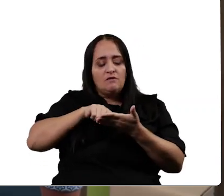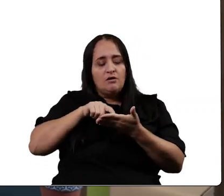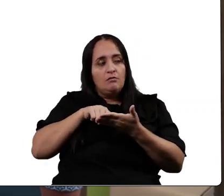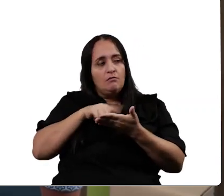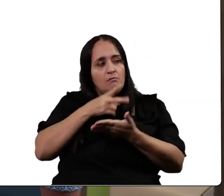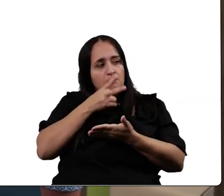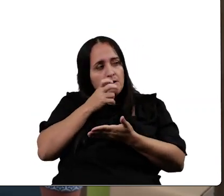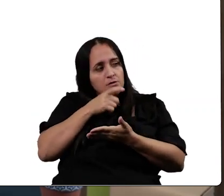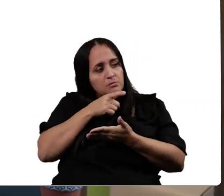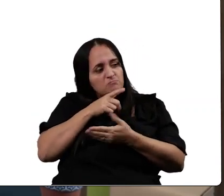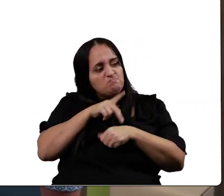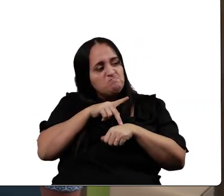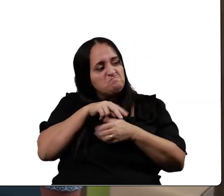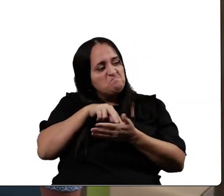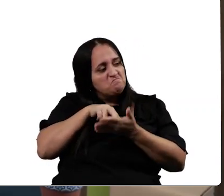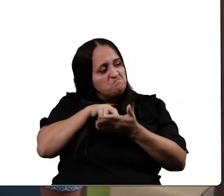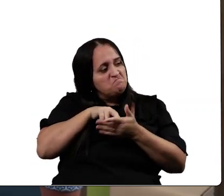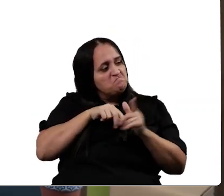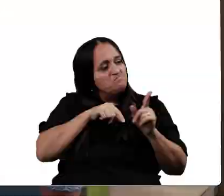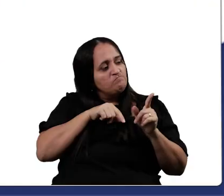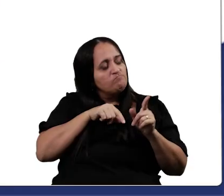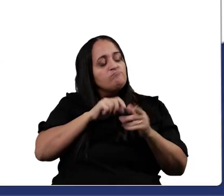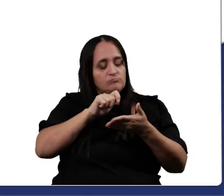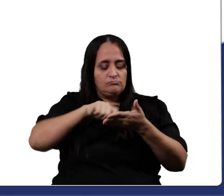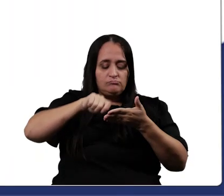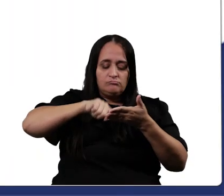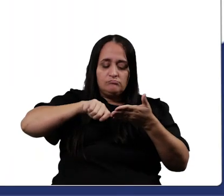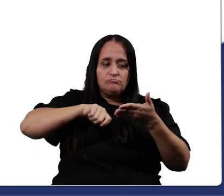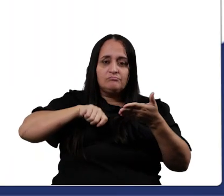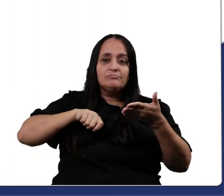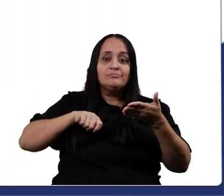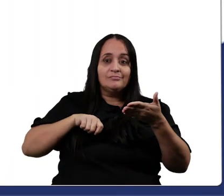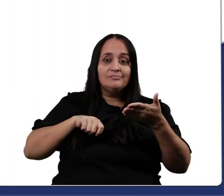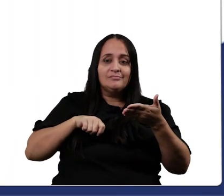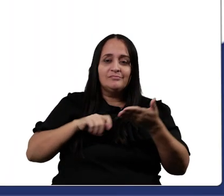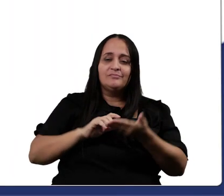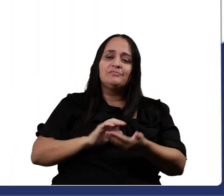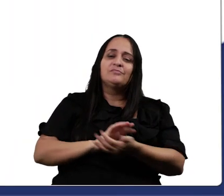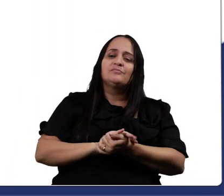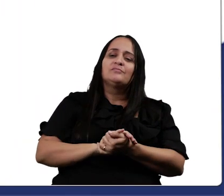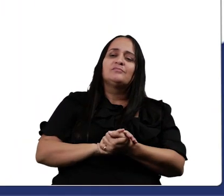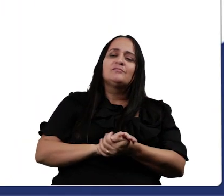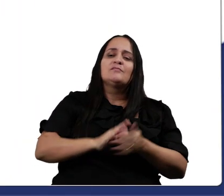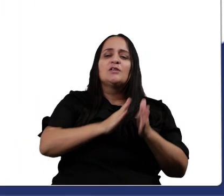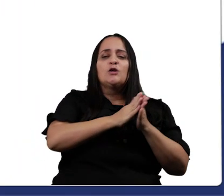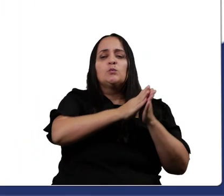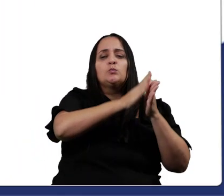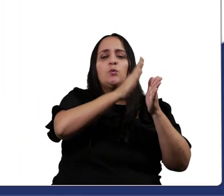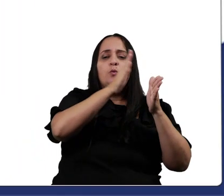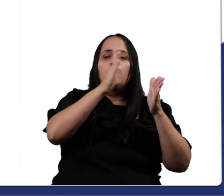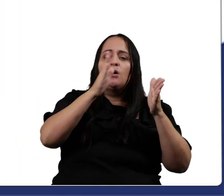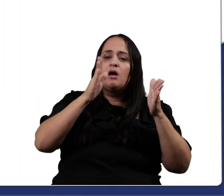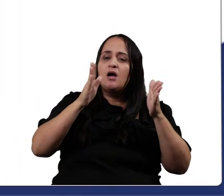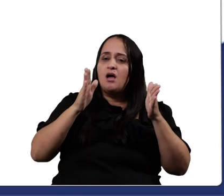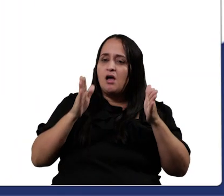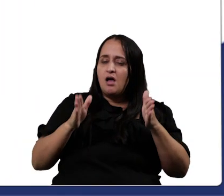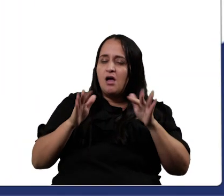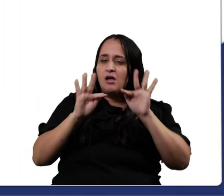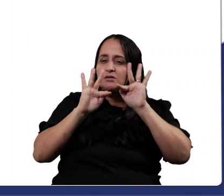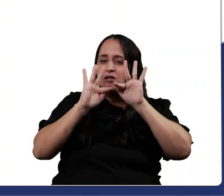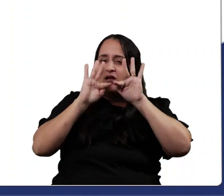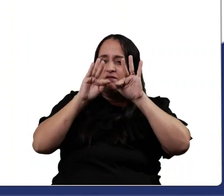fato. Ainda tem mais, tá? Observe aqui nesse pedacinho. Durante a final,